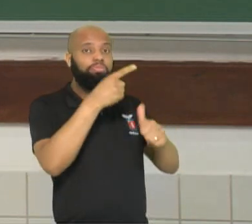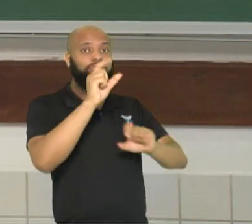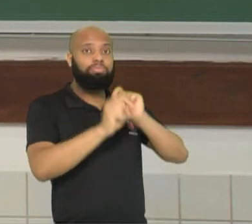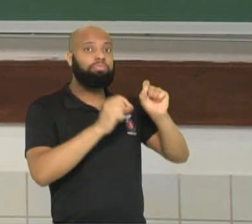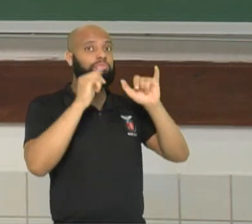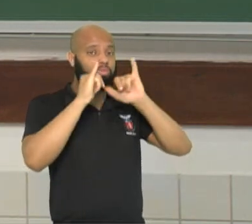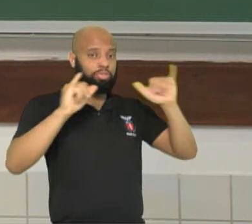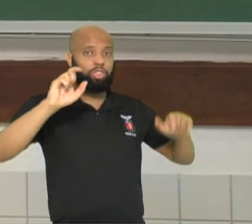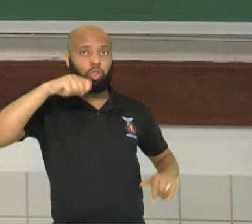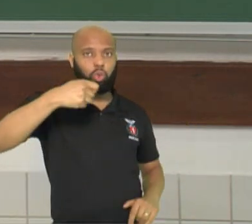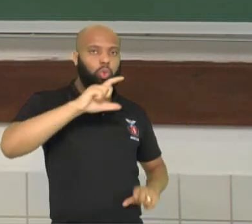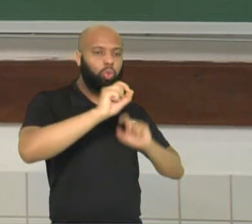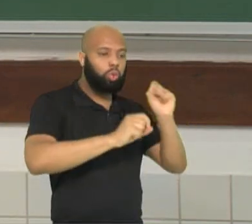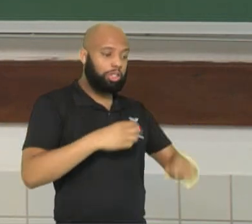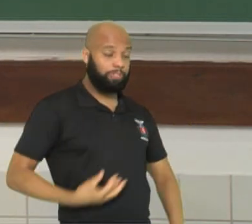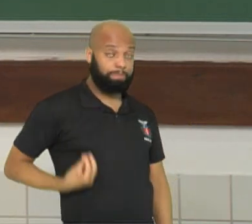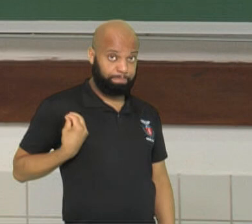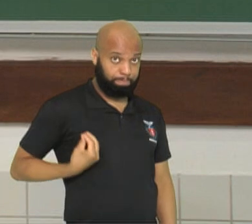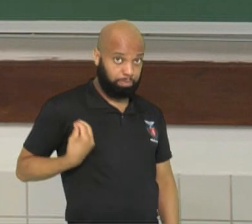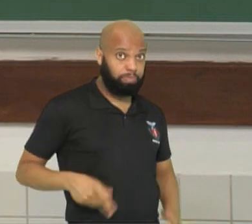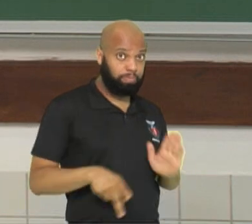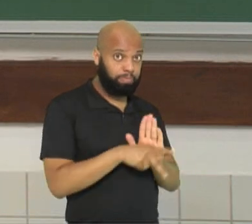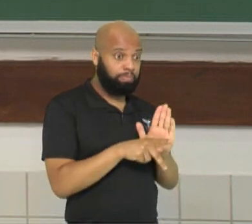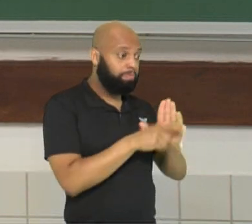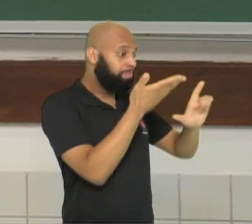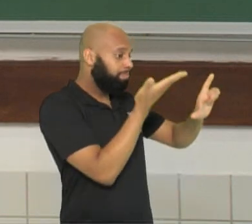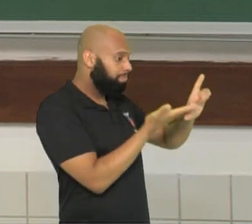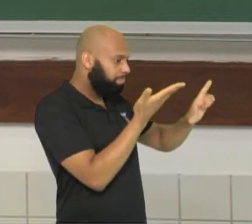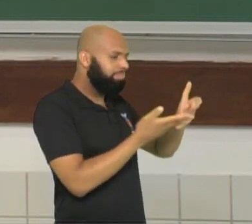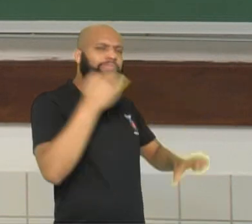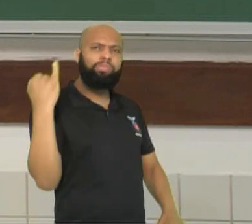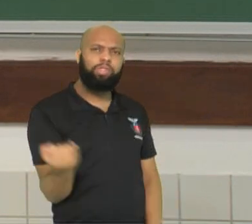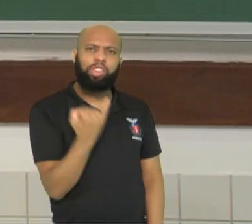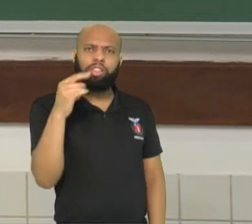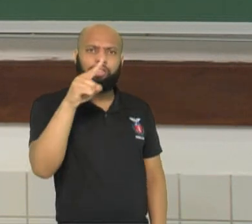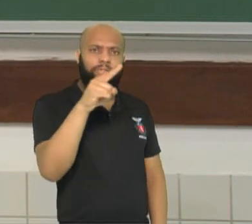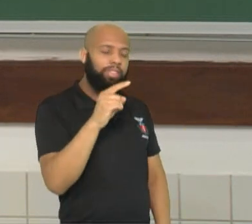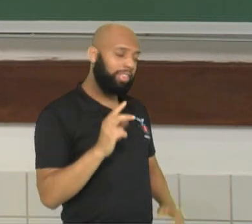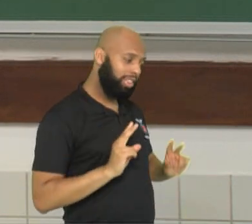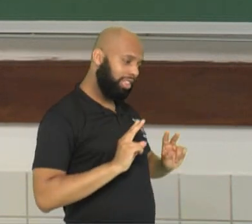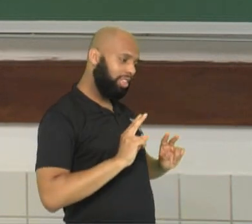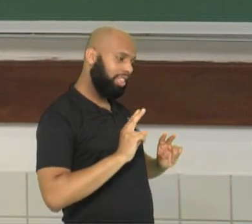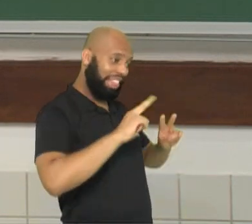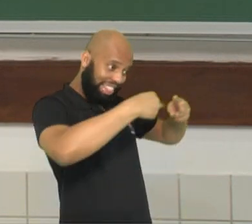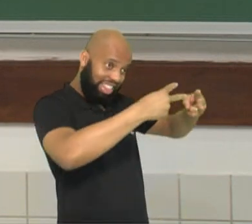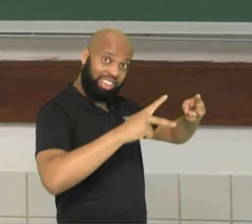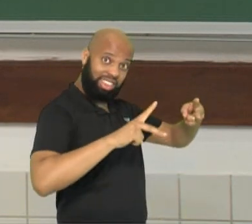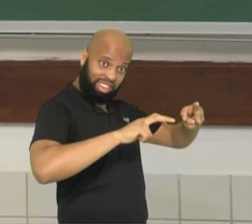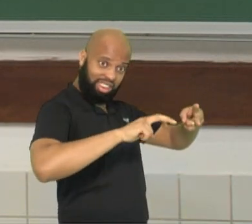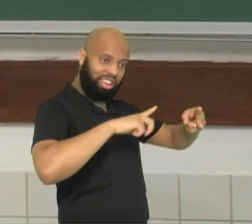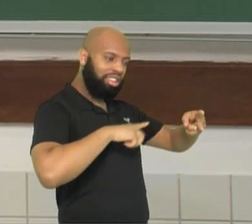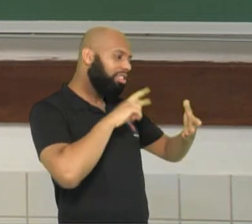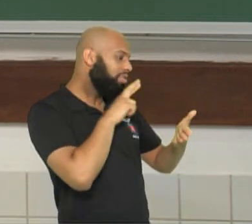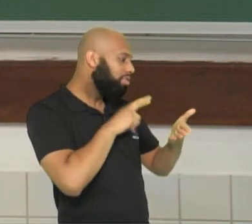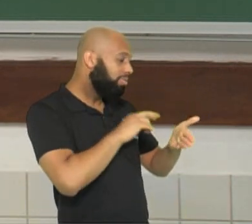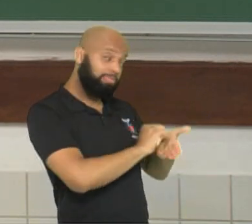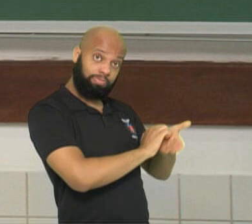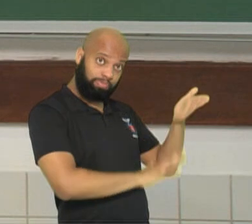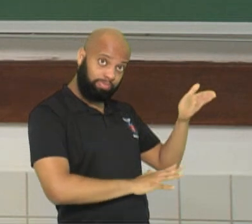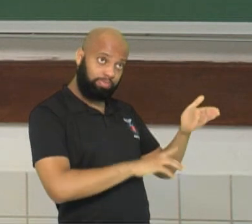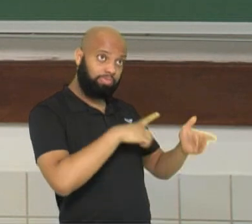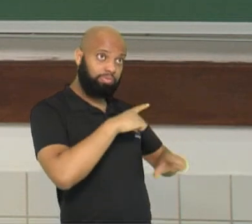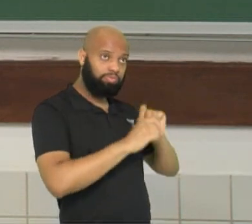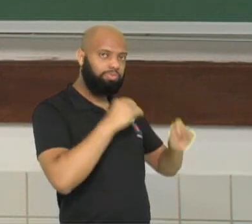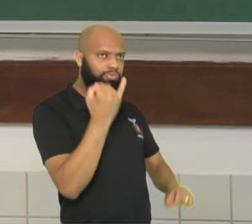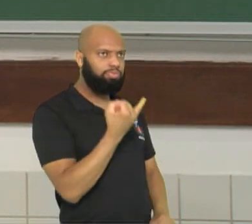recadinho é sobre a presença no Classroom. Então é importante vocês clicarem lá no link, fazerem um exercício e